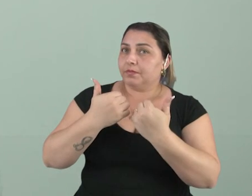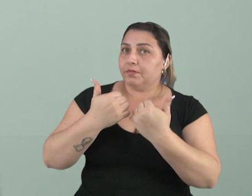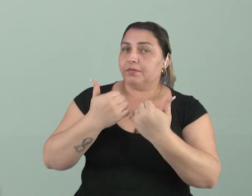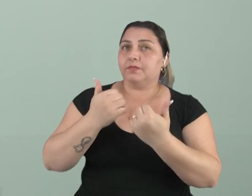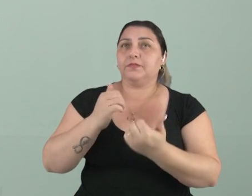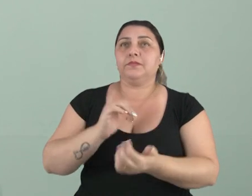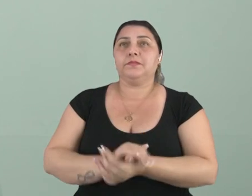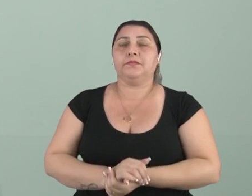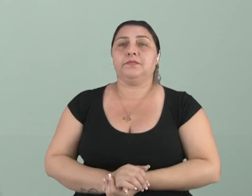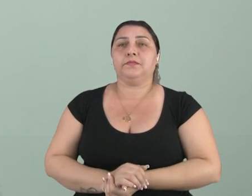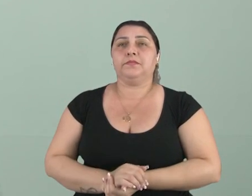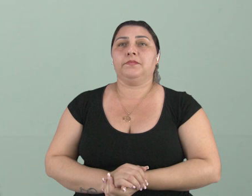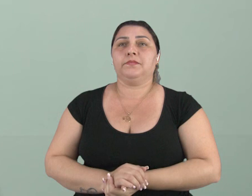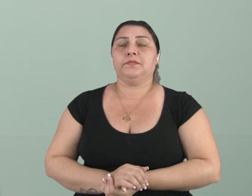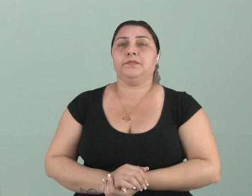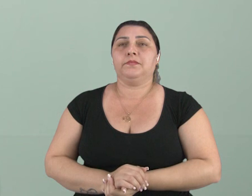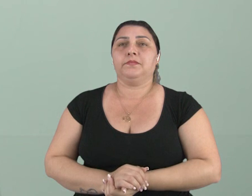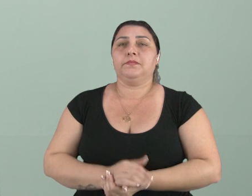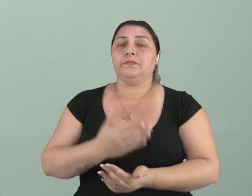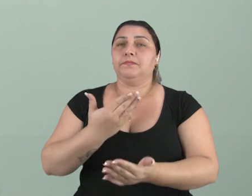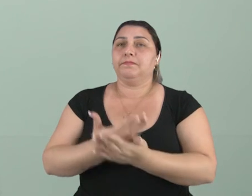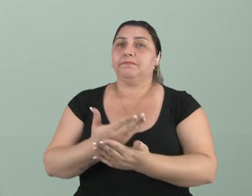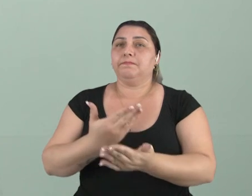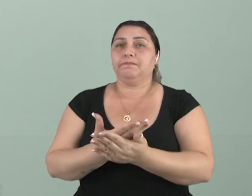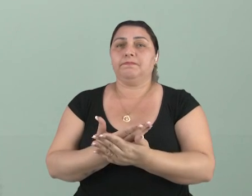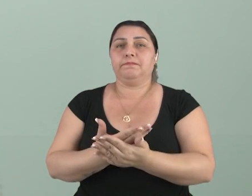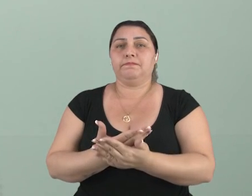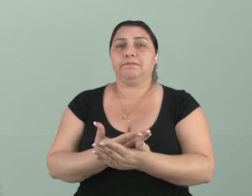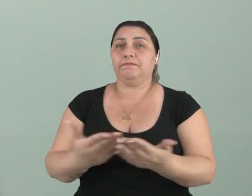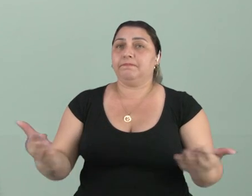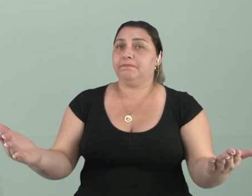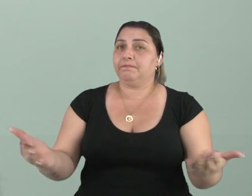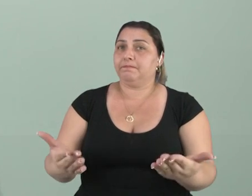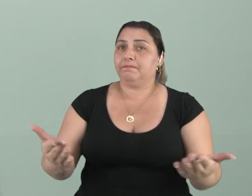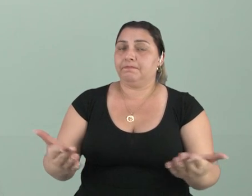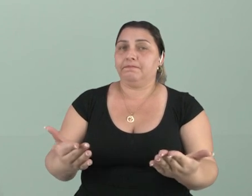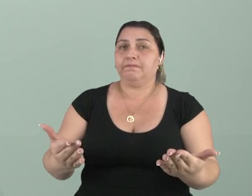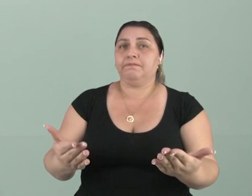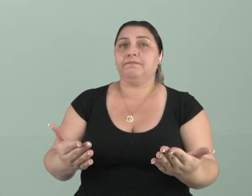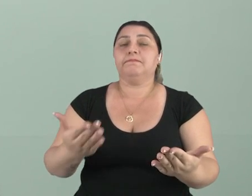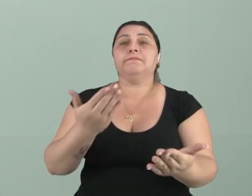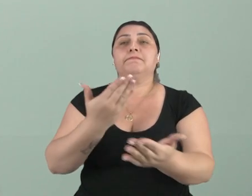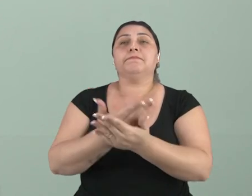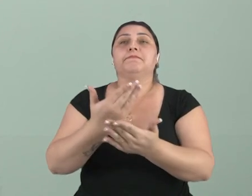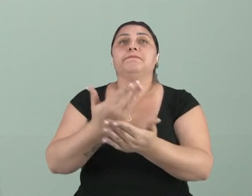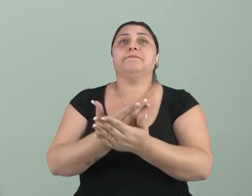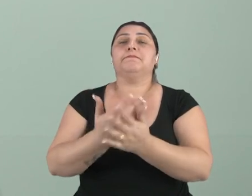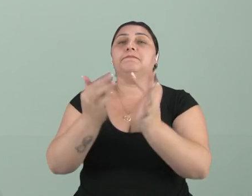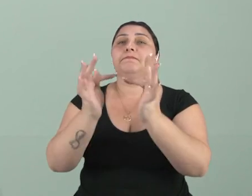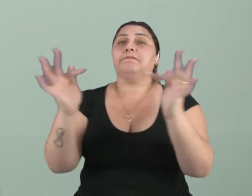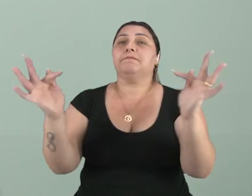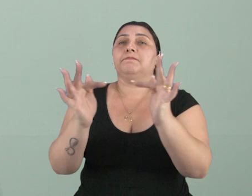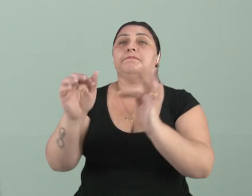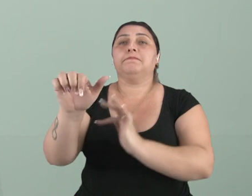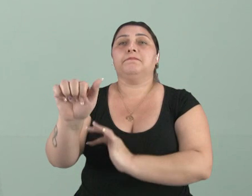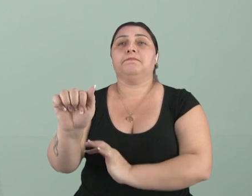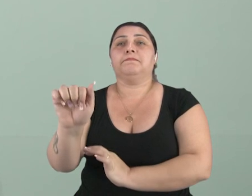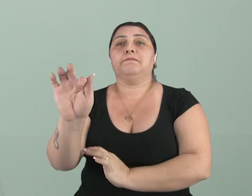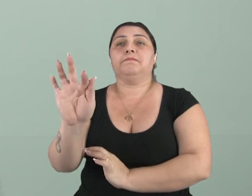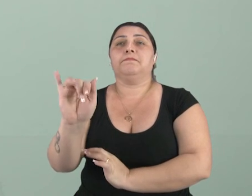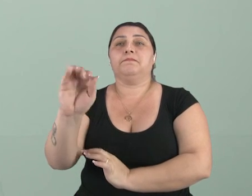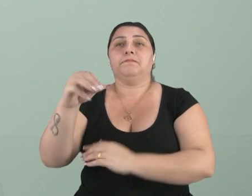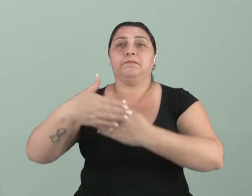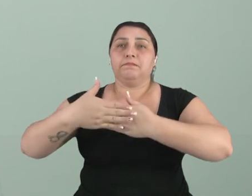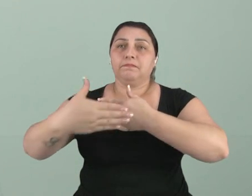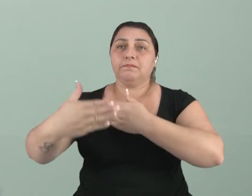aula de hoje foi sobre o estudo da função afim a partir dos coeficientes. Peço a vocês que